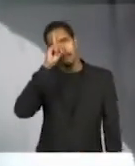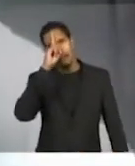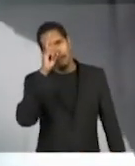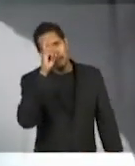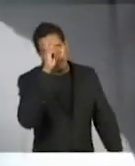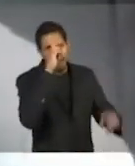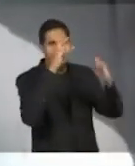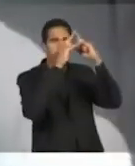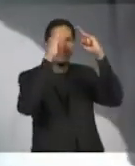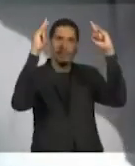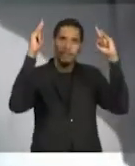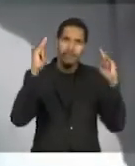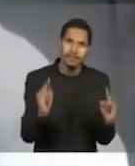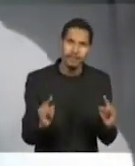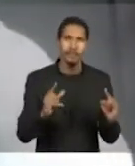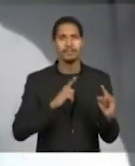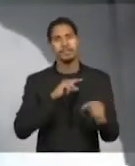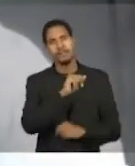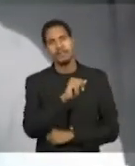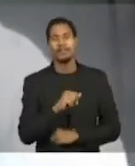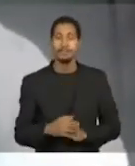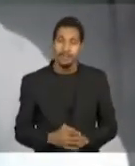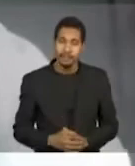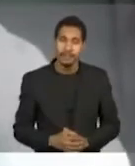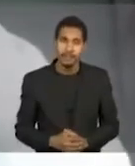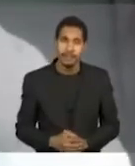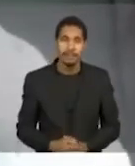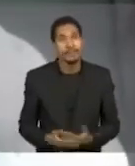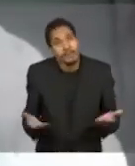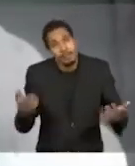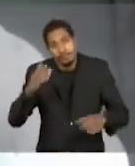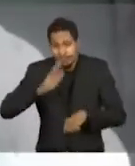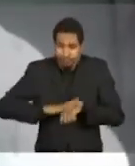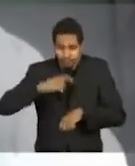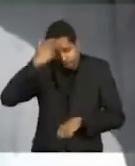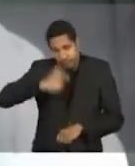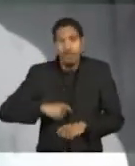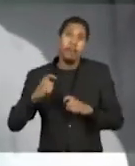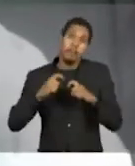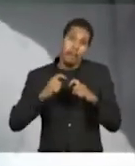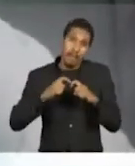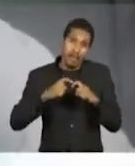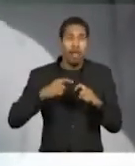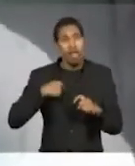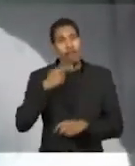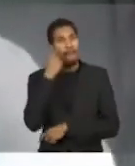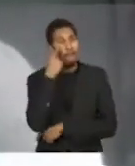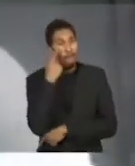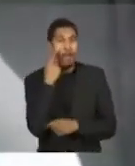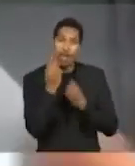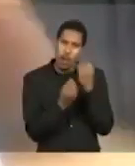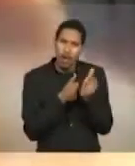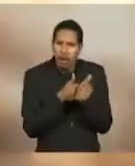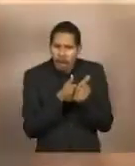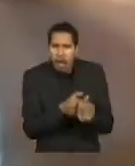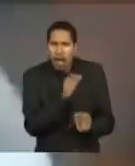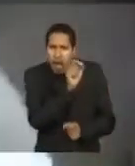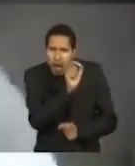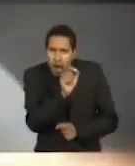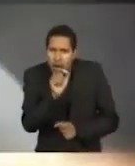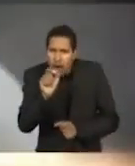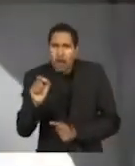de Campanha de São Paulo. Eu sou médico, então por isso tenho acompanhado muito de perto